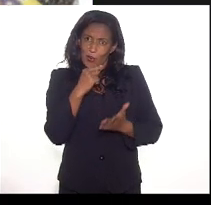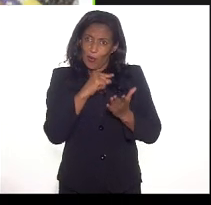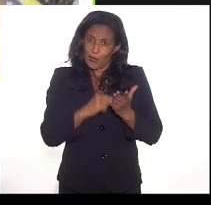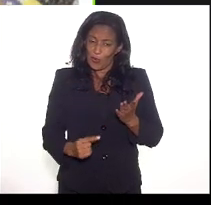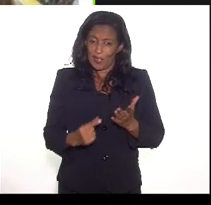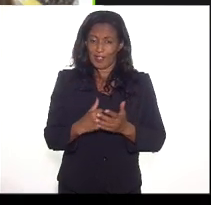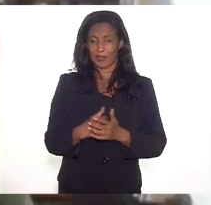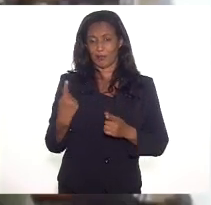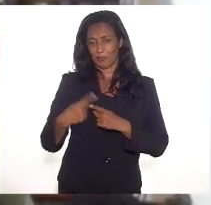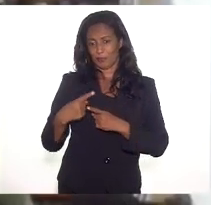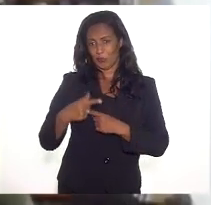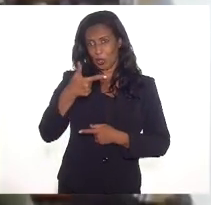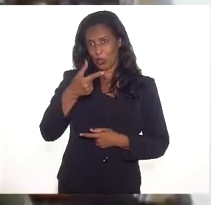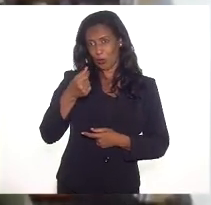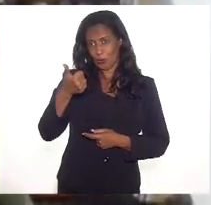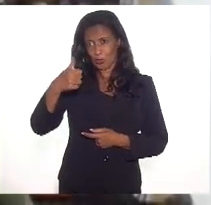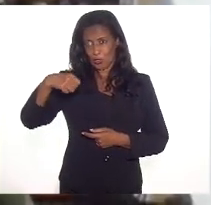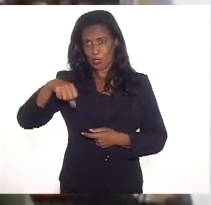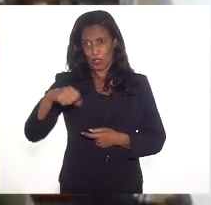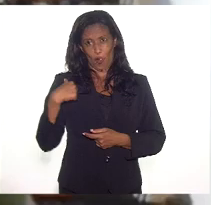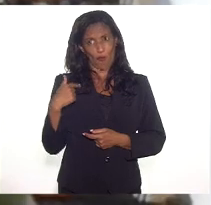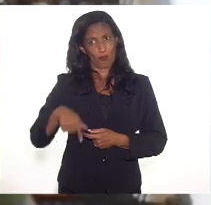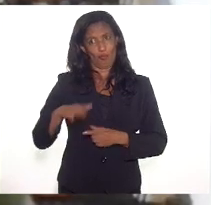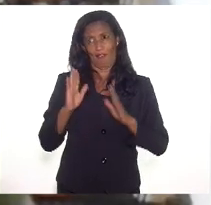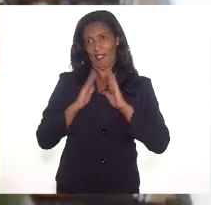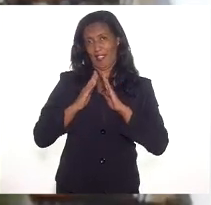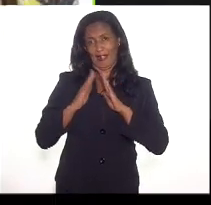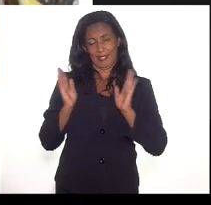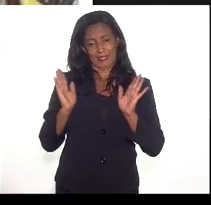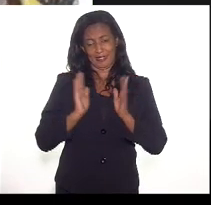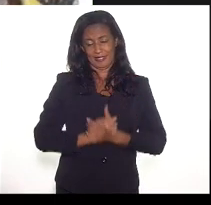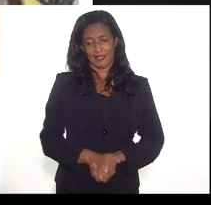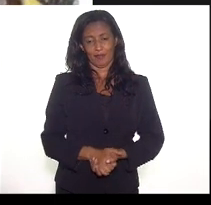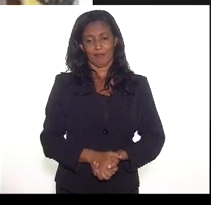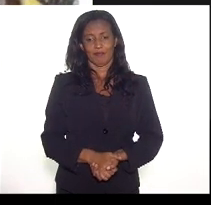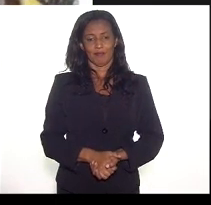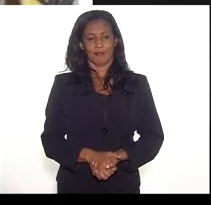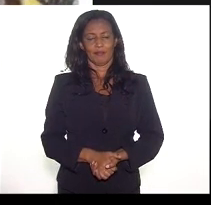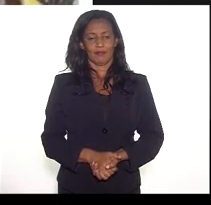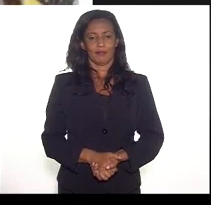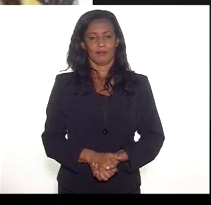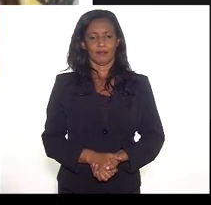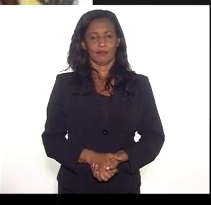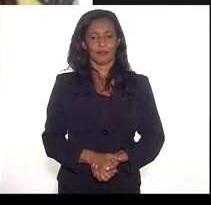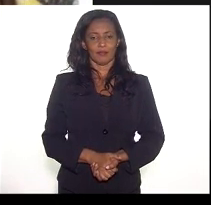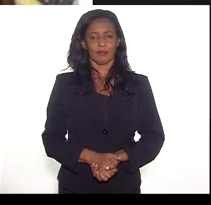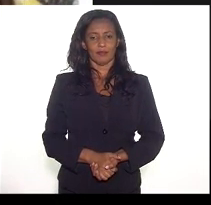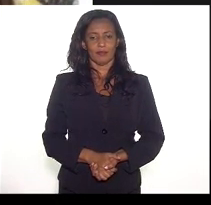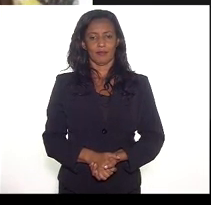porque em 2019 eu não estava na casa ainda. Perfeitamente.